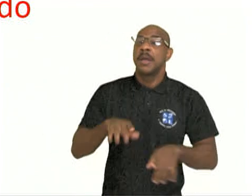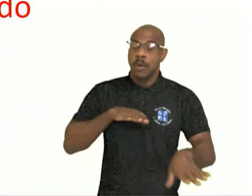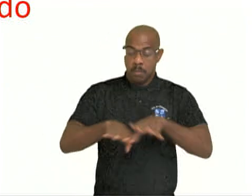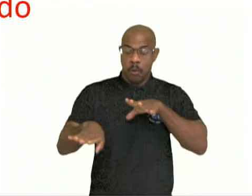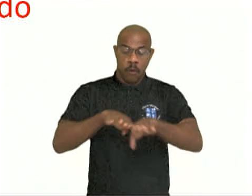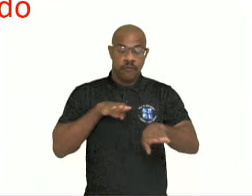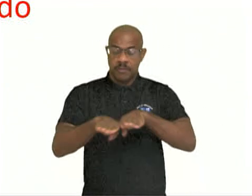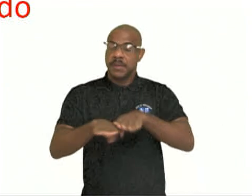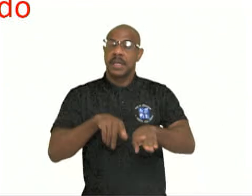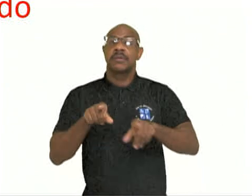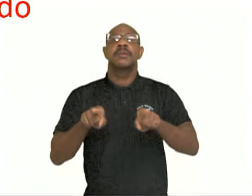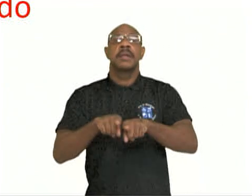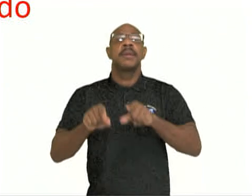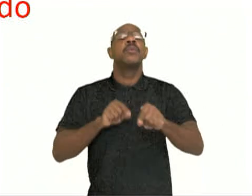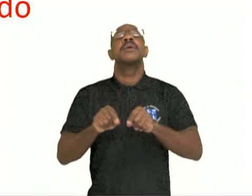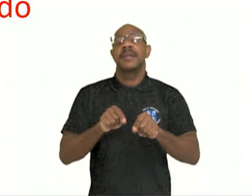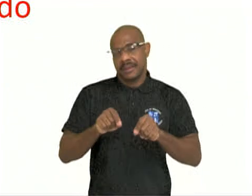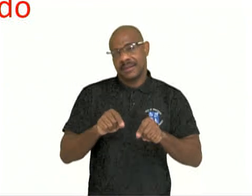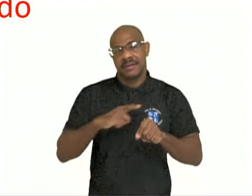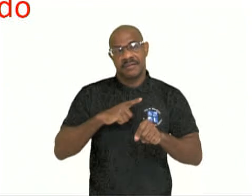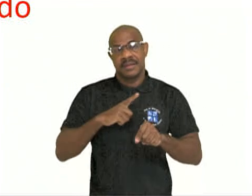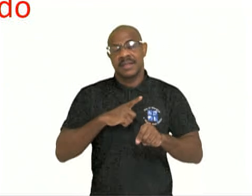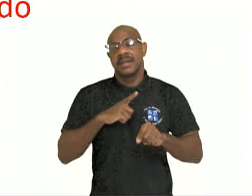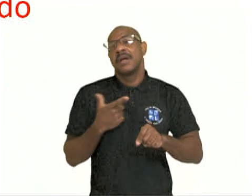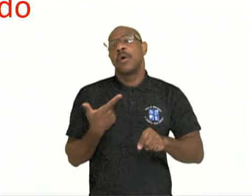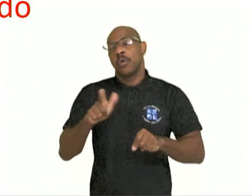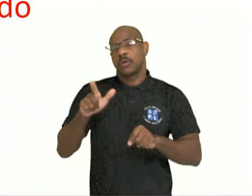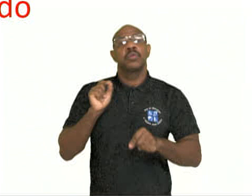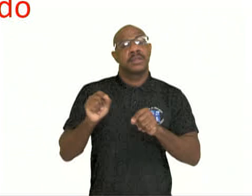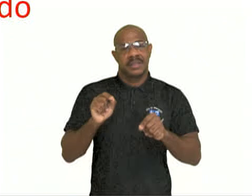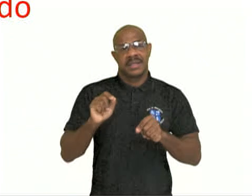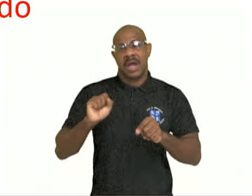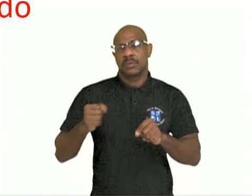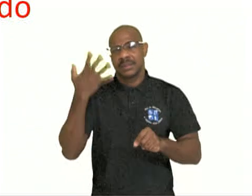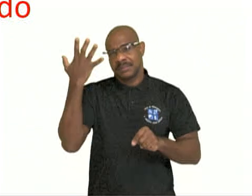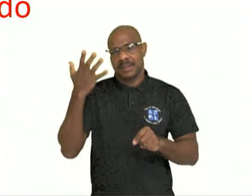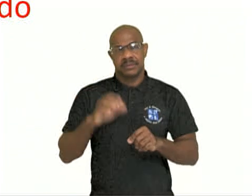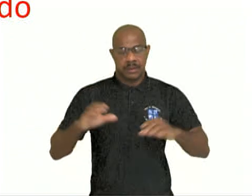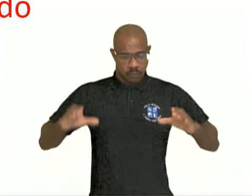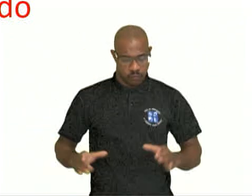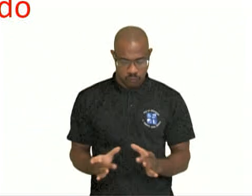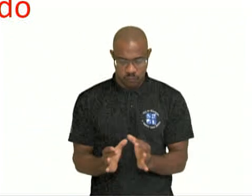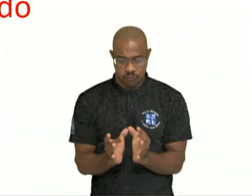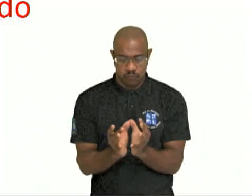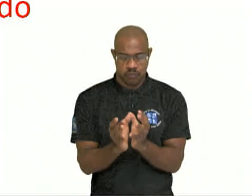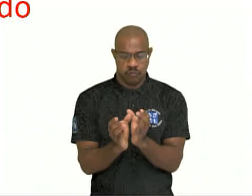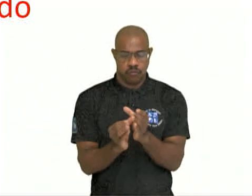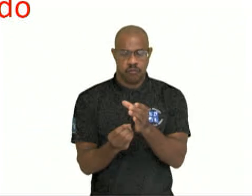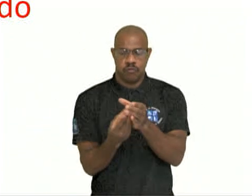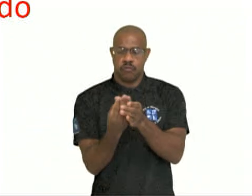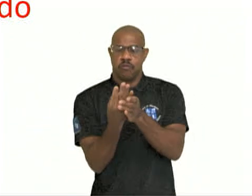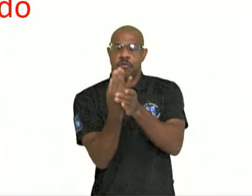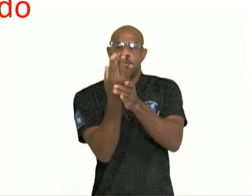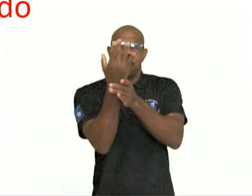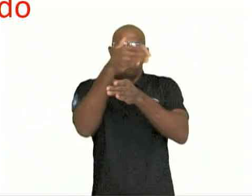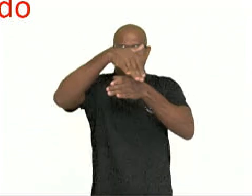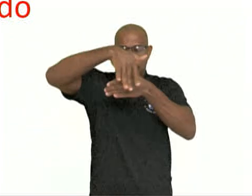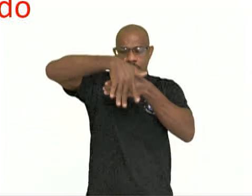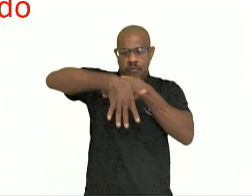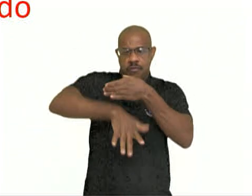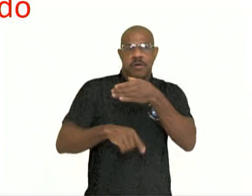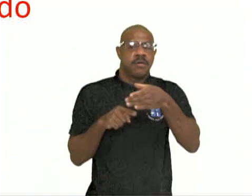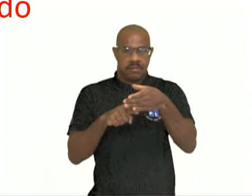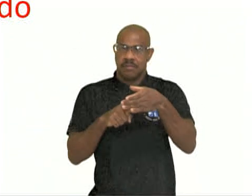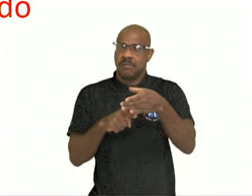movimento das placas tectônicas que nós vamos ter os outros dois, o vulcanismo. Por quê? No encontro das placas eu vou ter